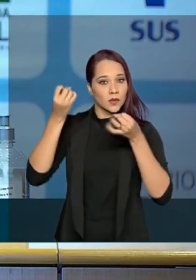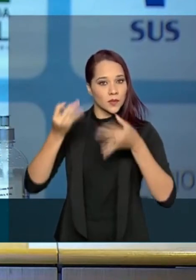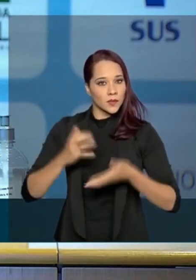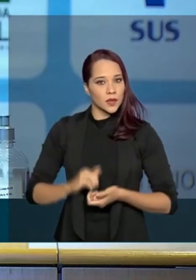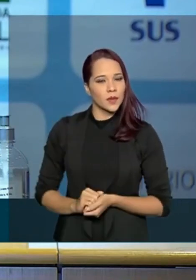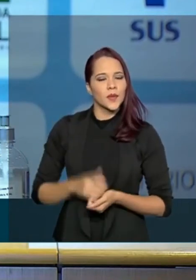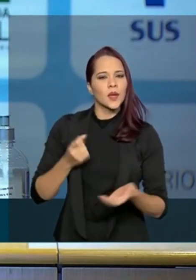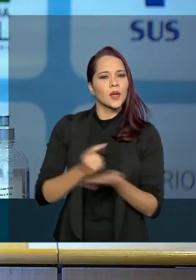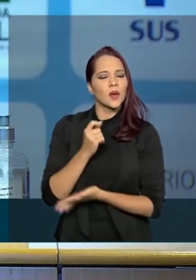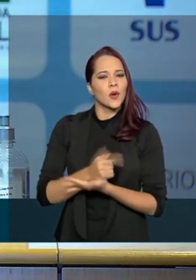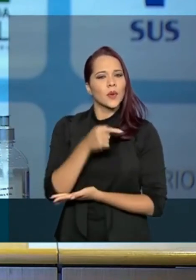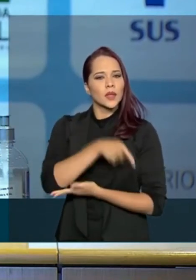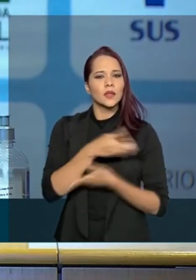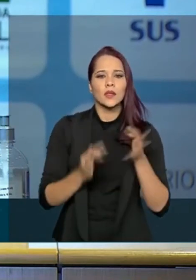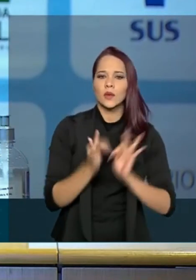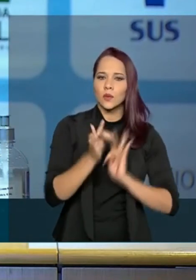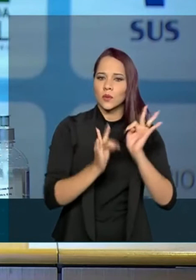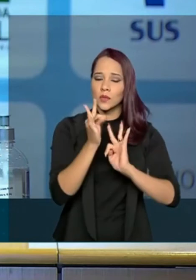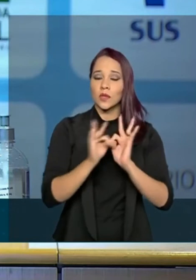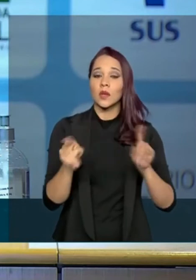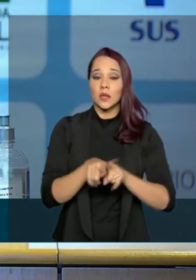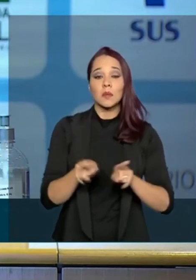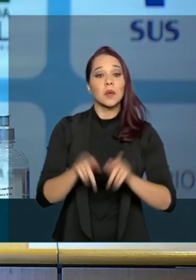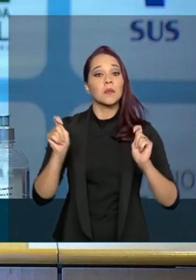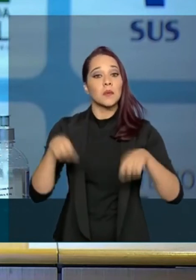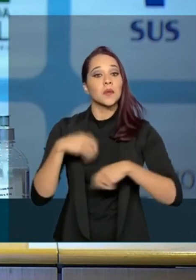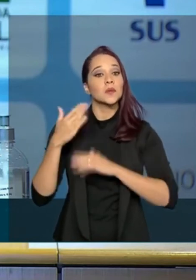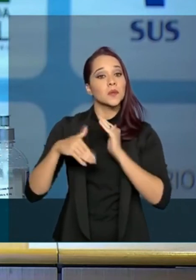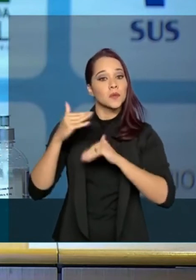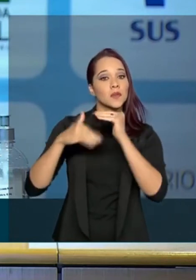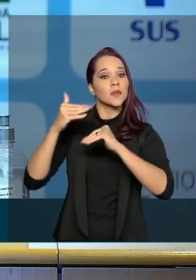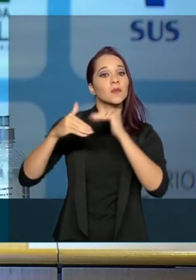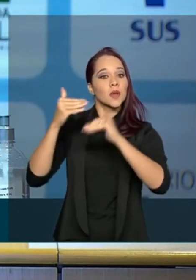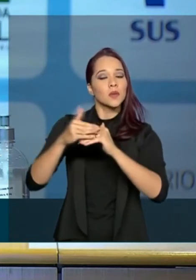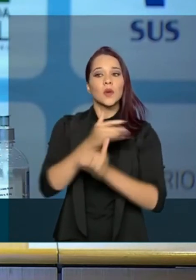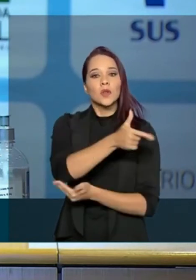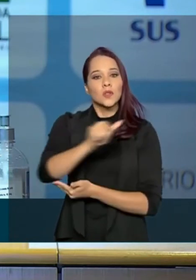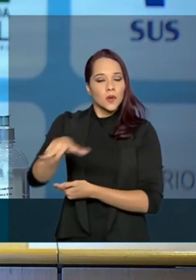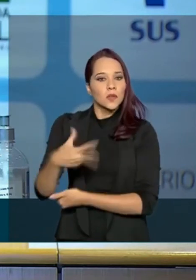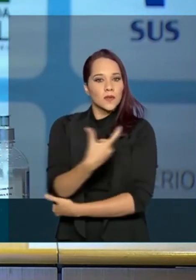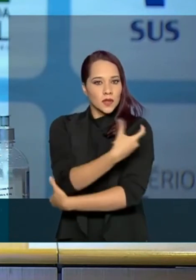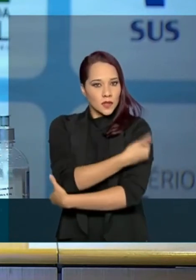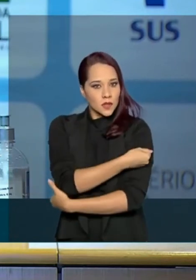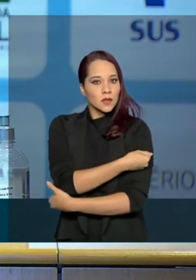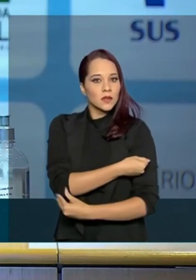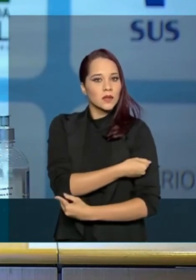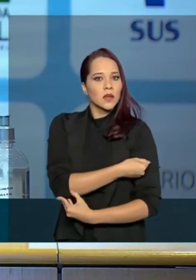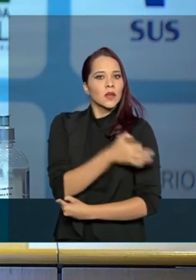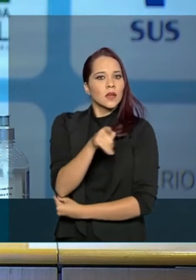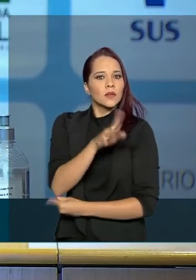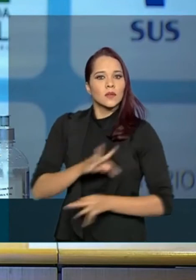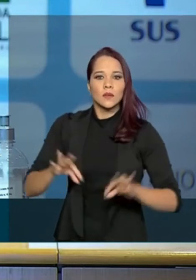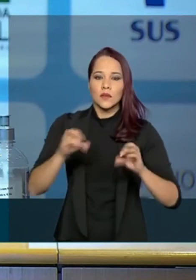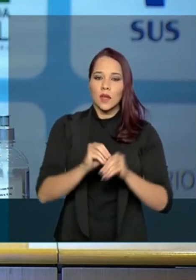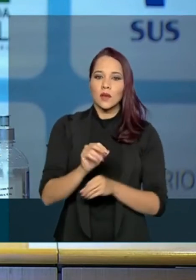que a aquisição dessa tecnologia também permitirá o desenvolvimento de outras vacinas, sendo de domínio total